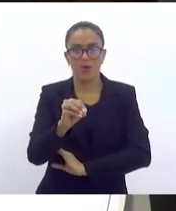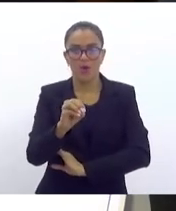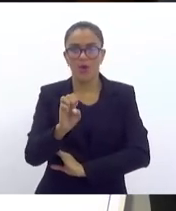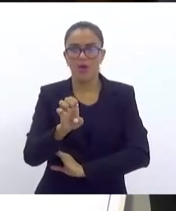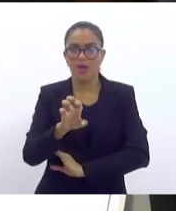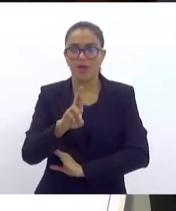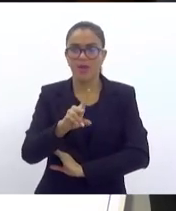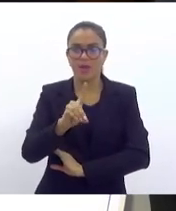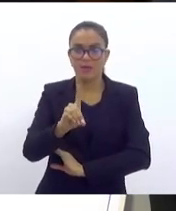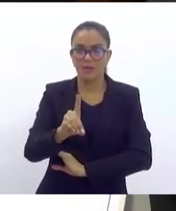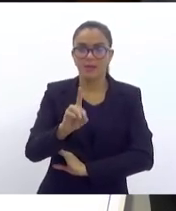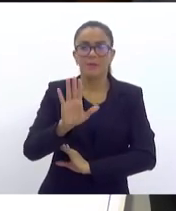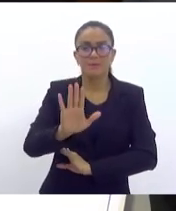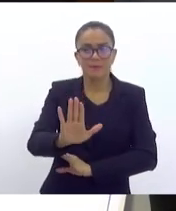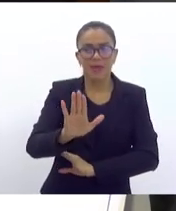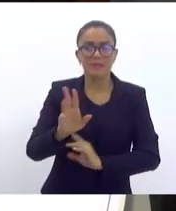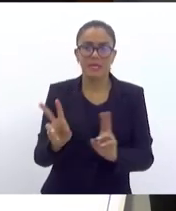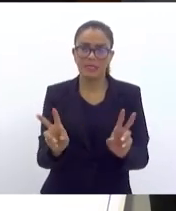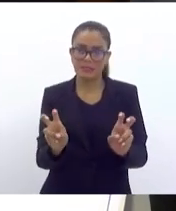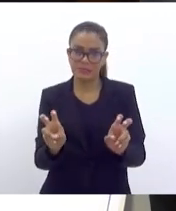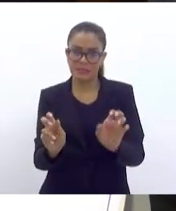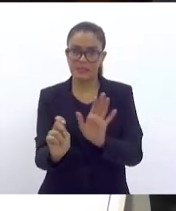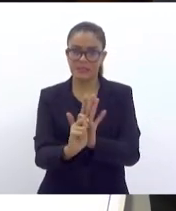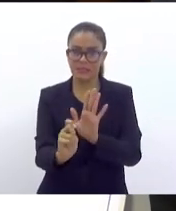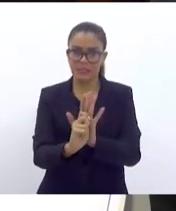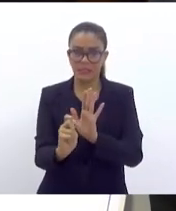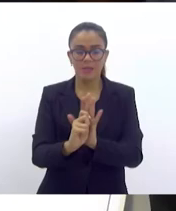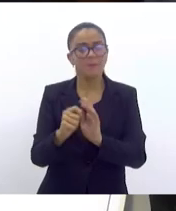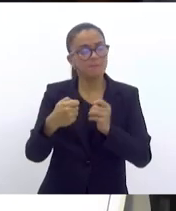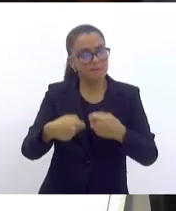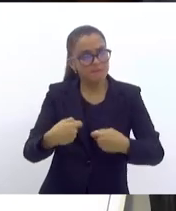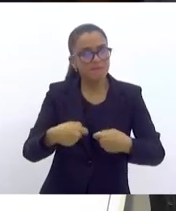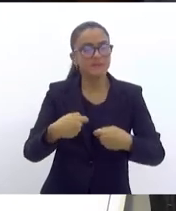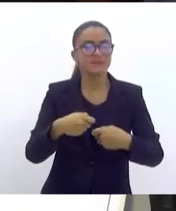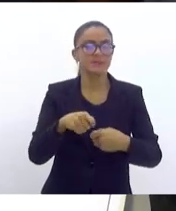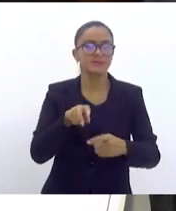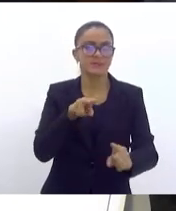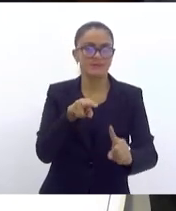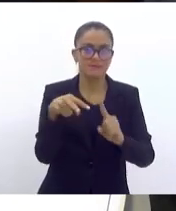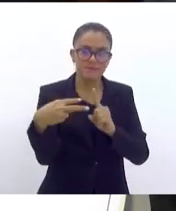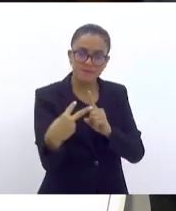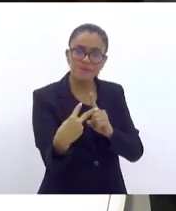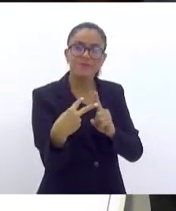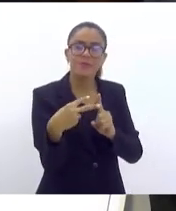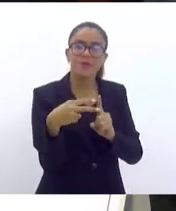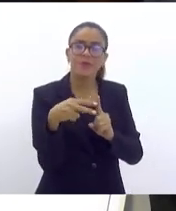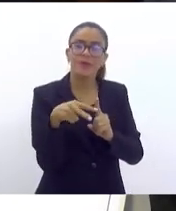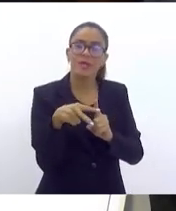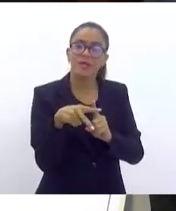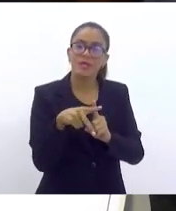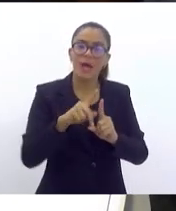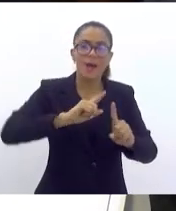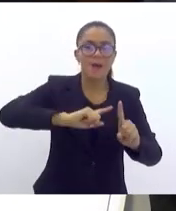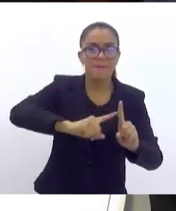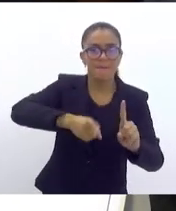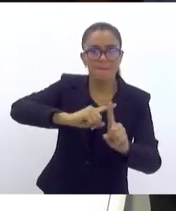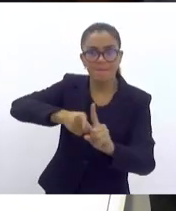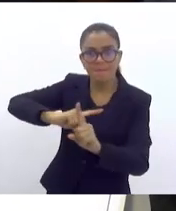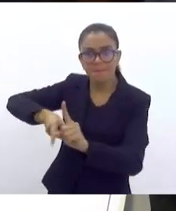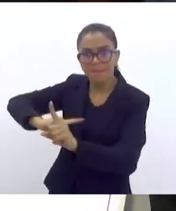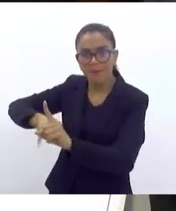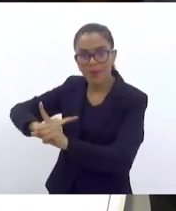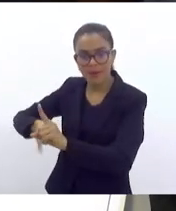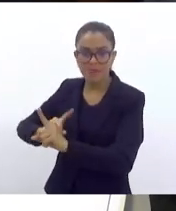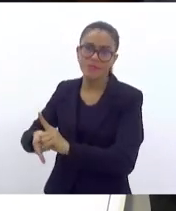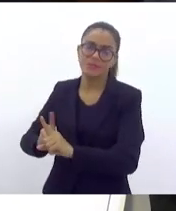obviamente a temático da droga ela deve ser encarada também sobre o viés da repreensão do enfrentamento e